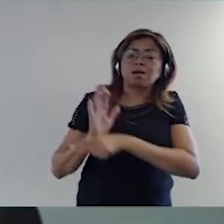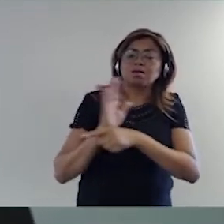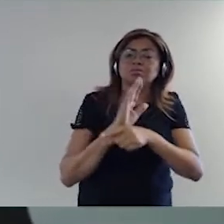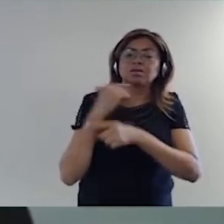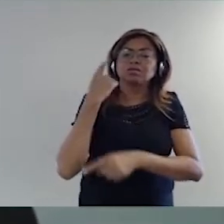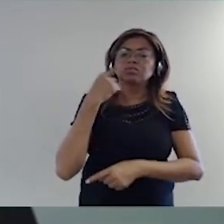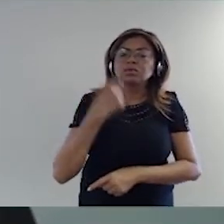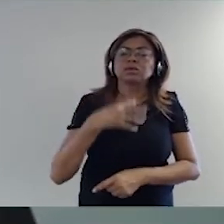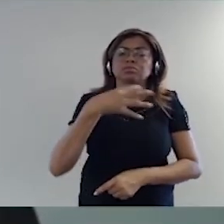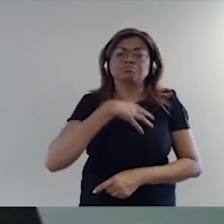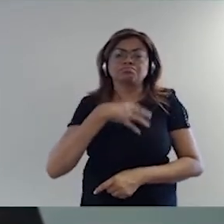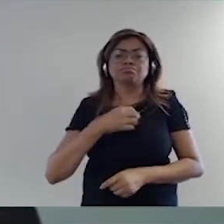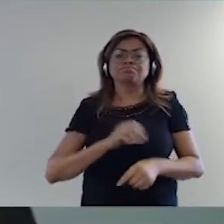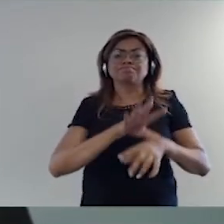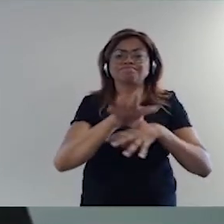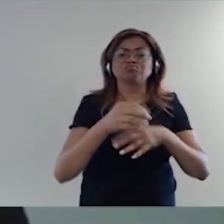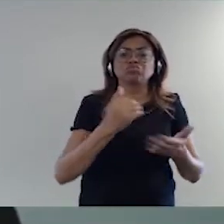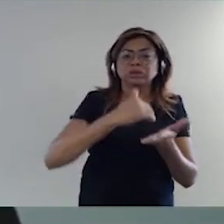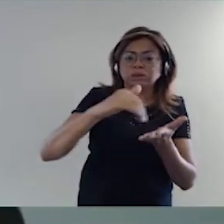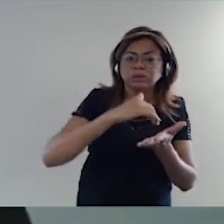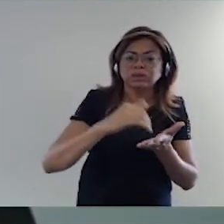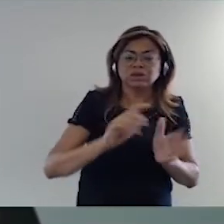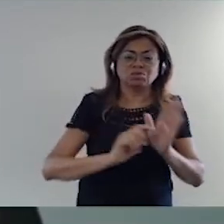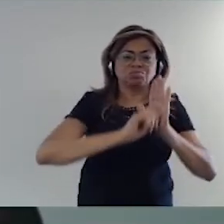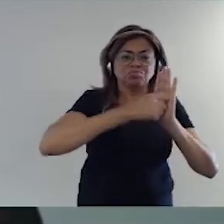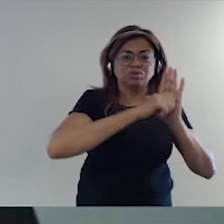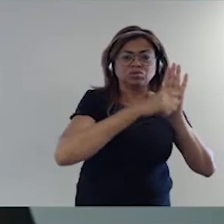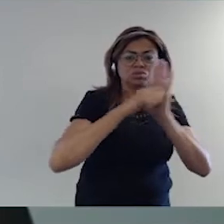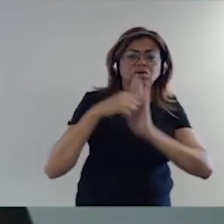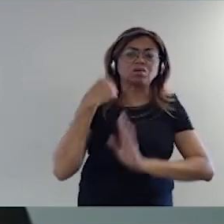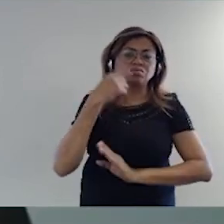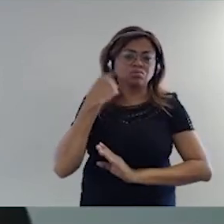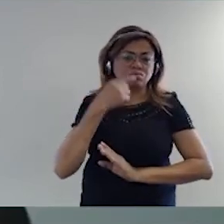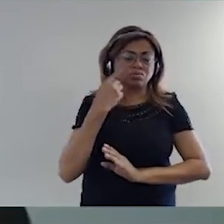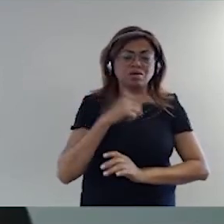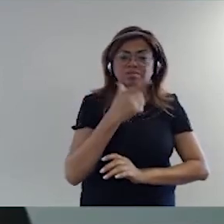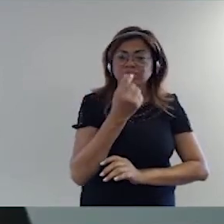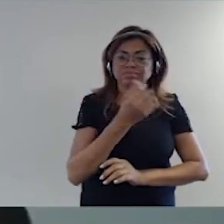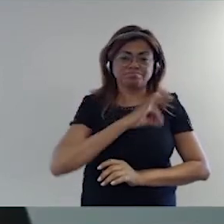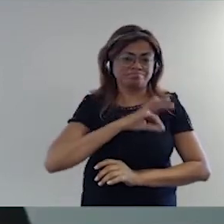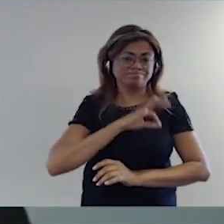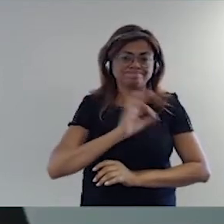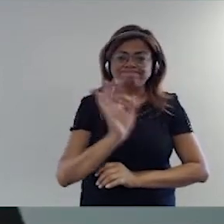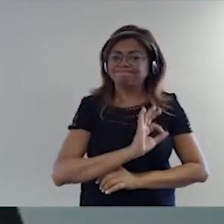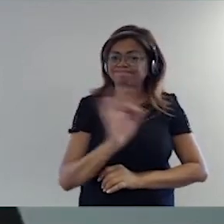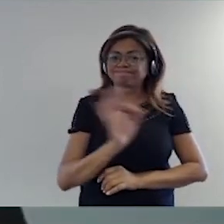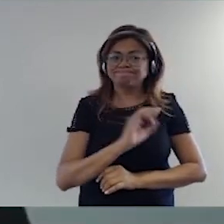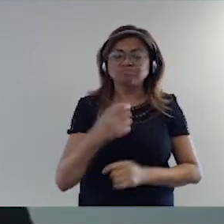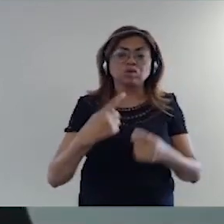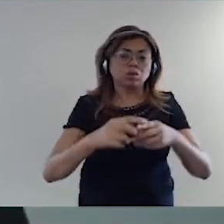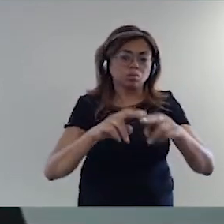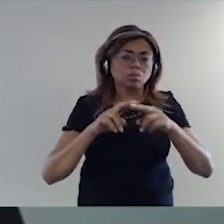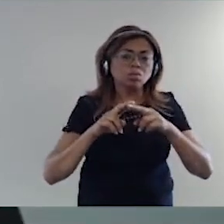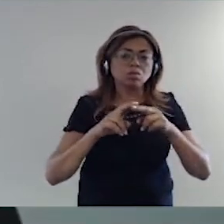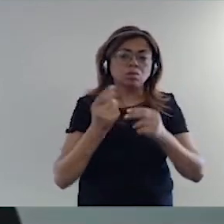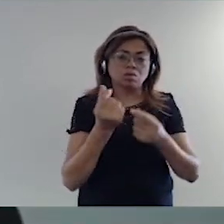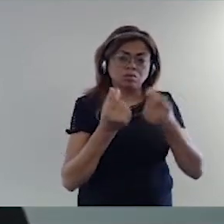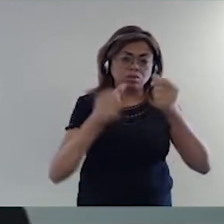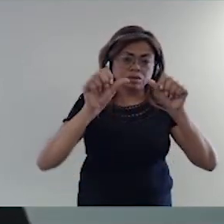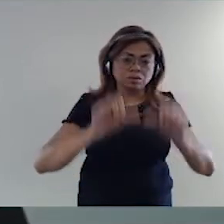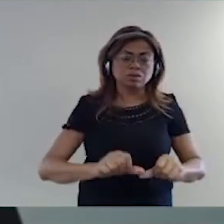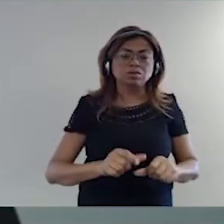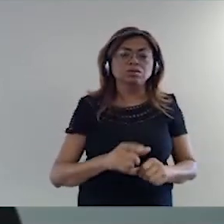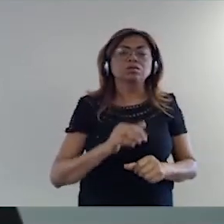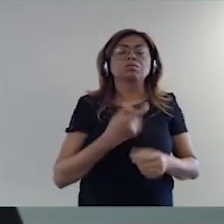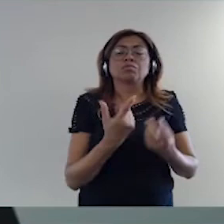muito impactado. Escritórios fechando, advogados hoje sem receber seus honorários por conta da crise financeira, e